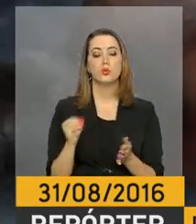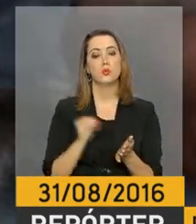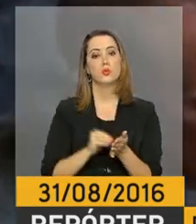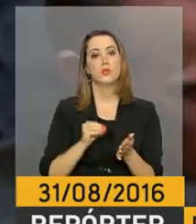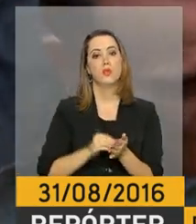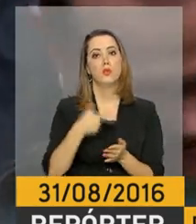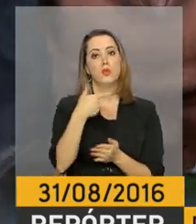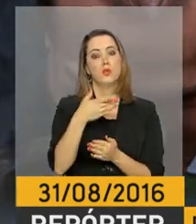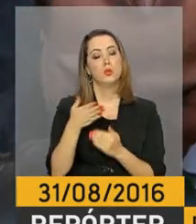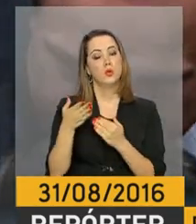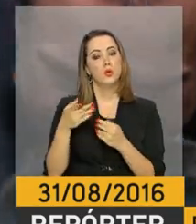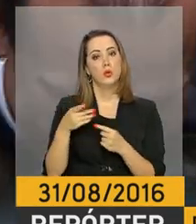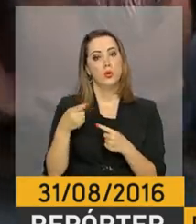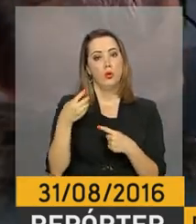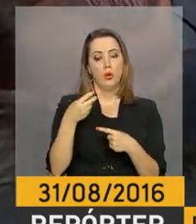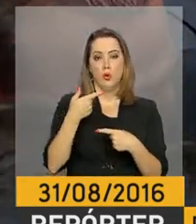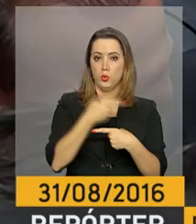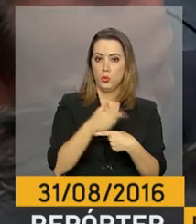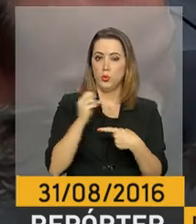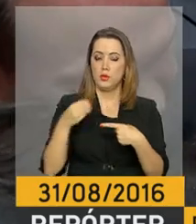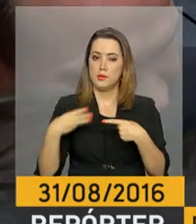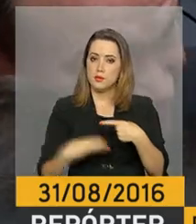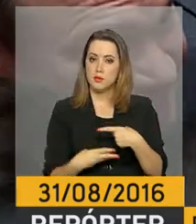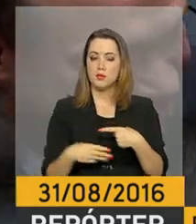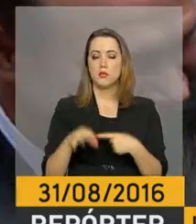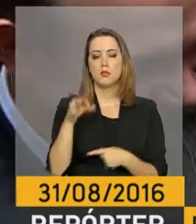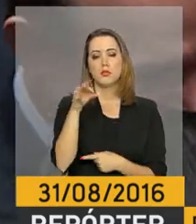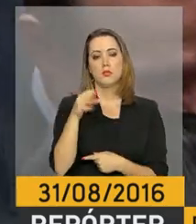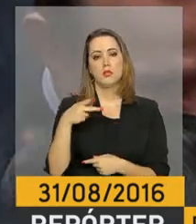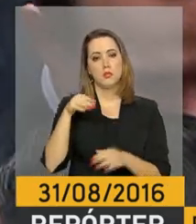presidente, ela manteve os direitos políticos.